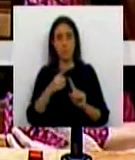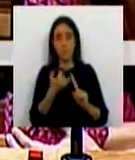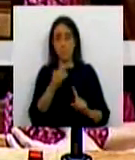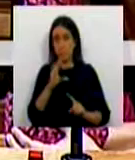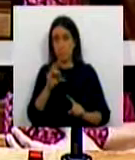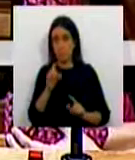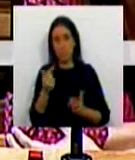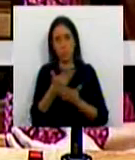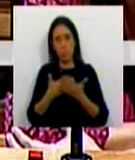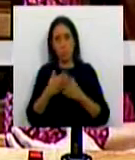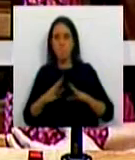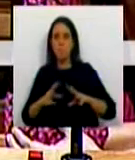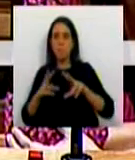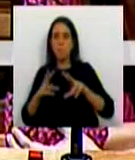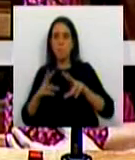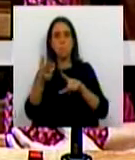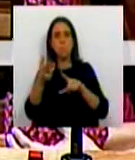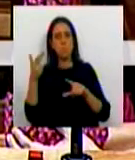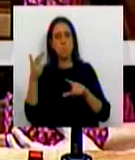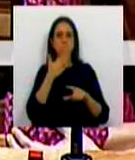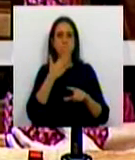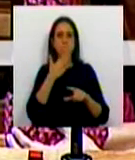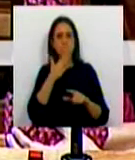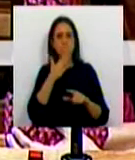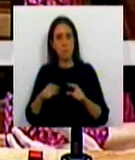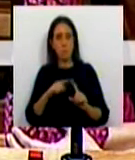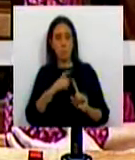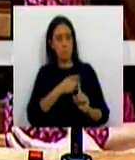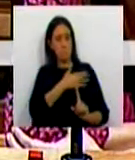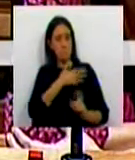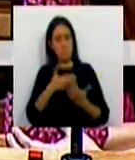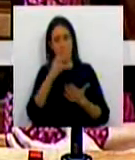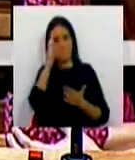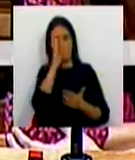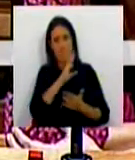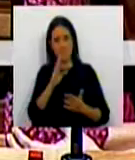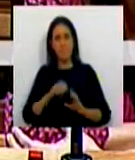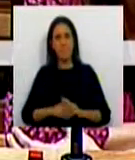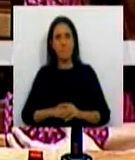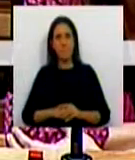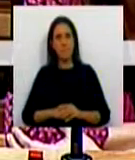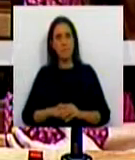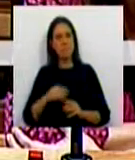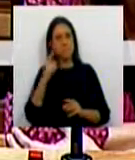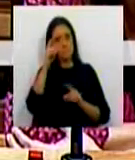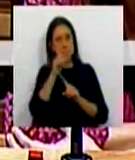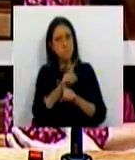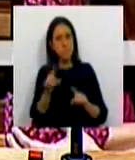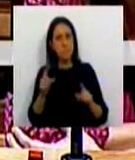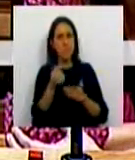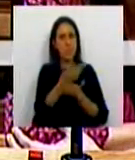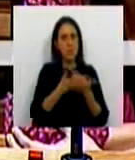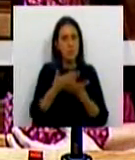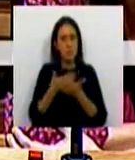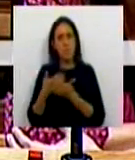mantém os sinais de recuperação e aceleração visíveis desde o início do ano. É fácil reconhecer que a situação económica e financeira permanece